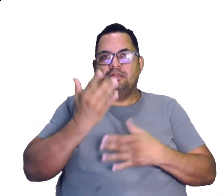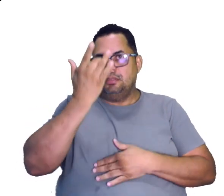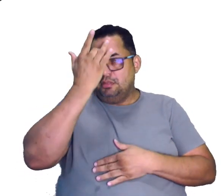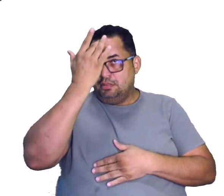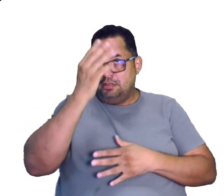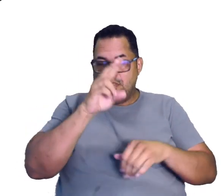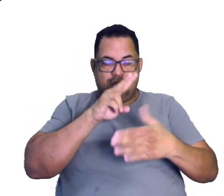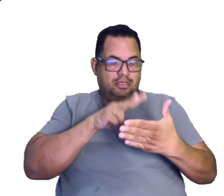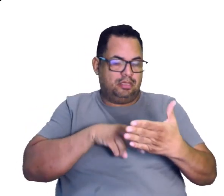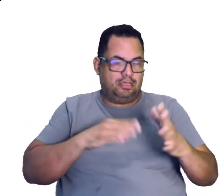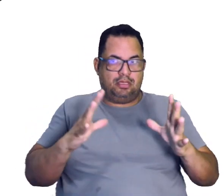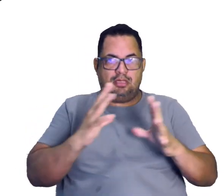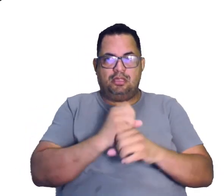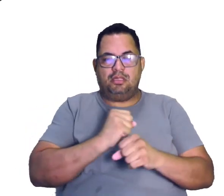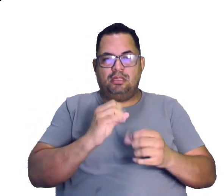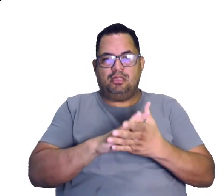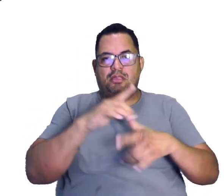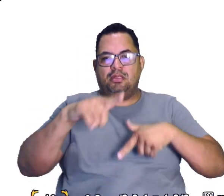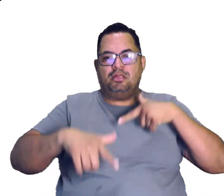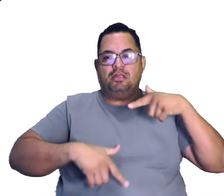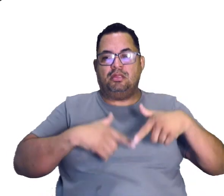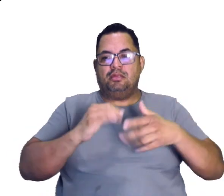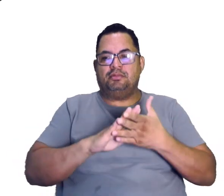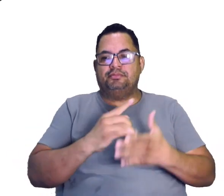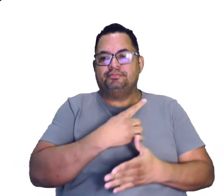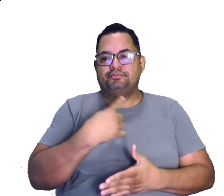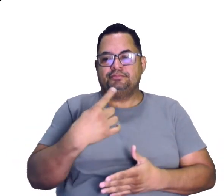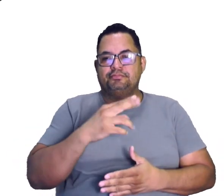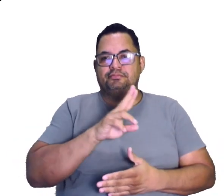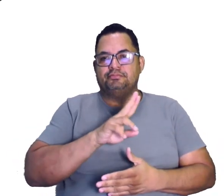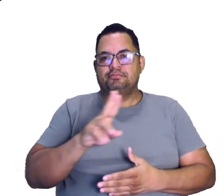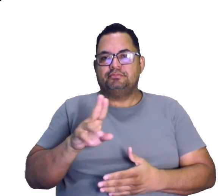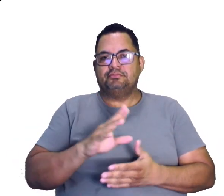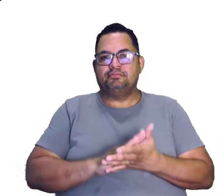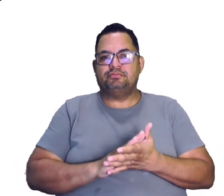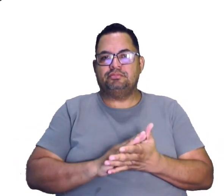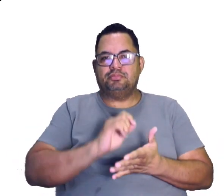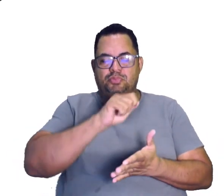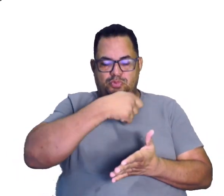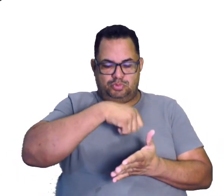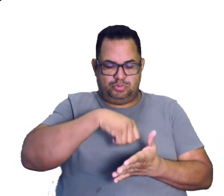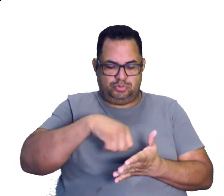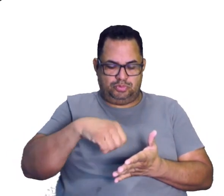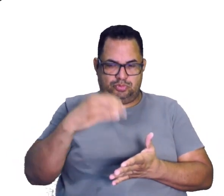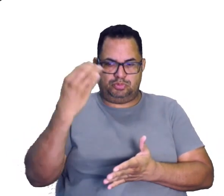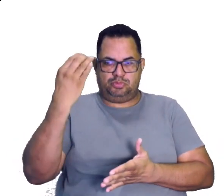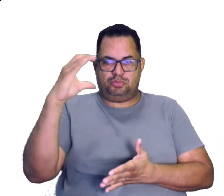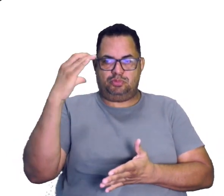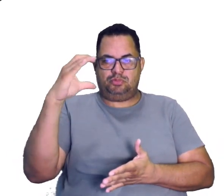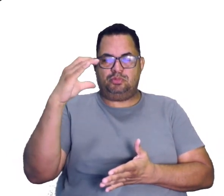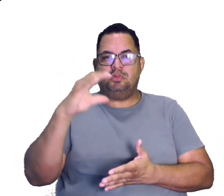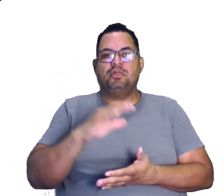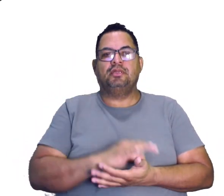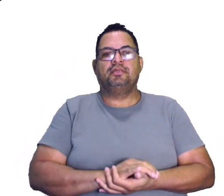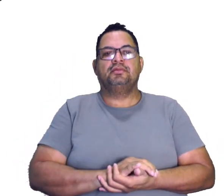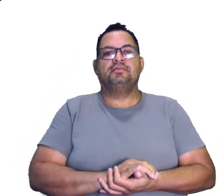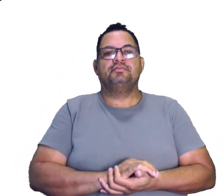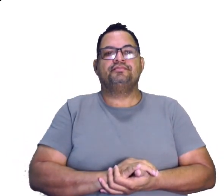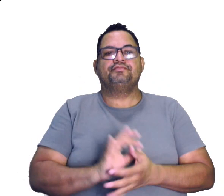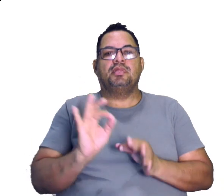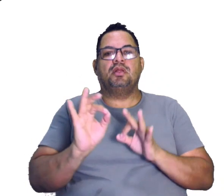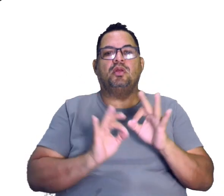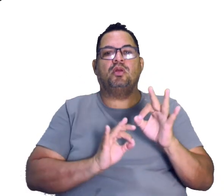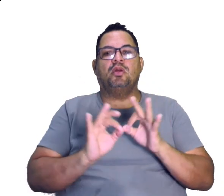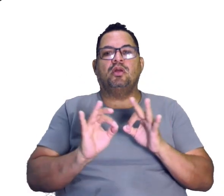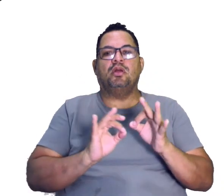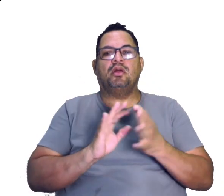até os cálculos, trabalhar com o que nós chamamos de notação científica, que é uma